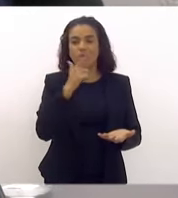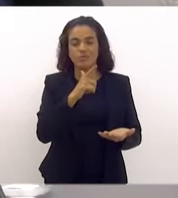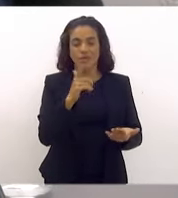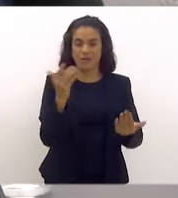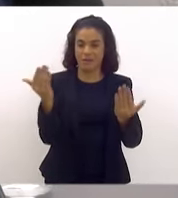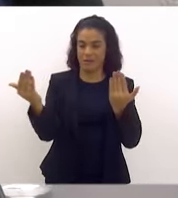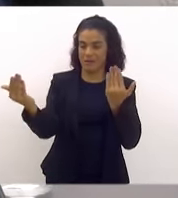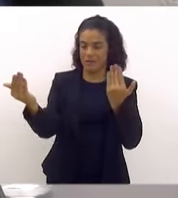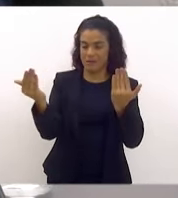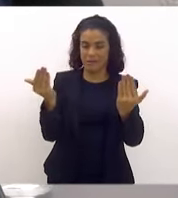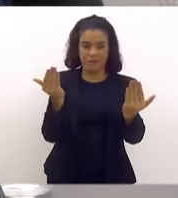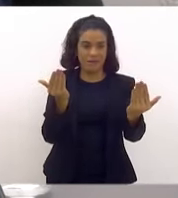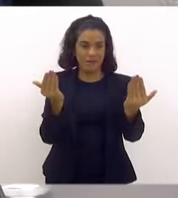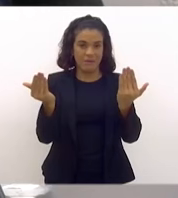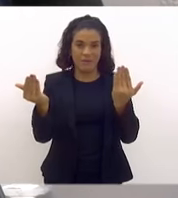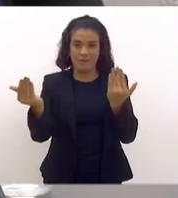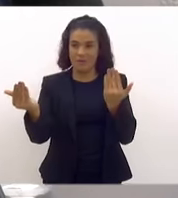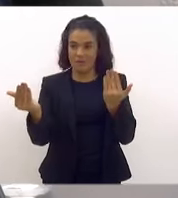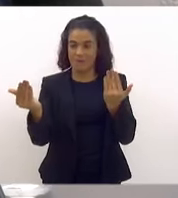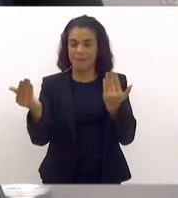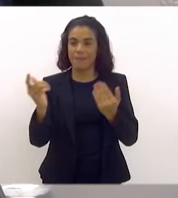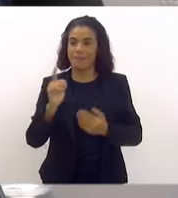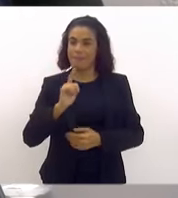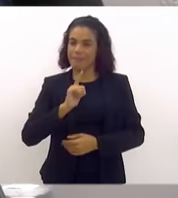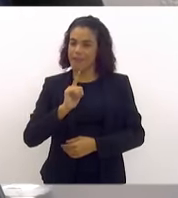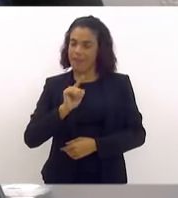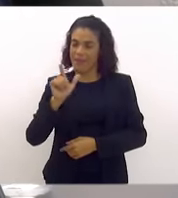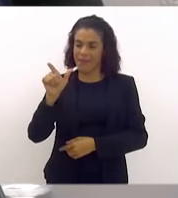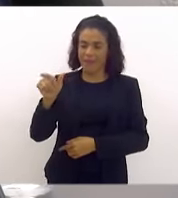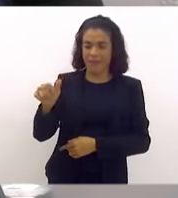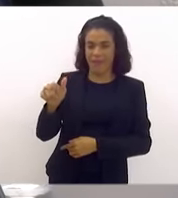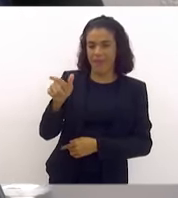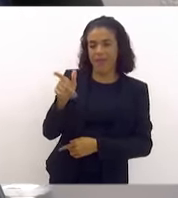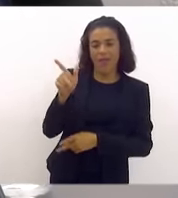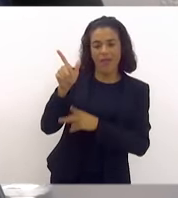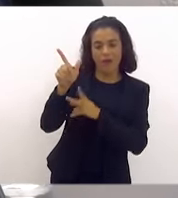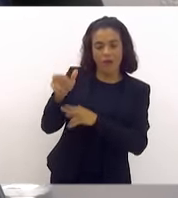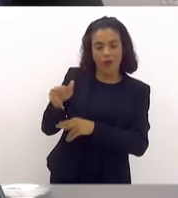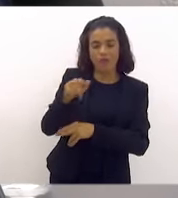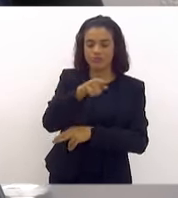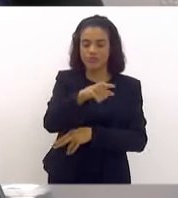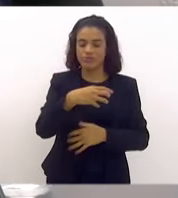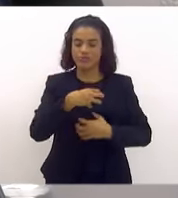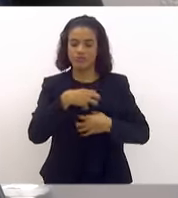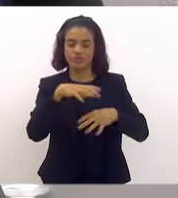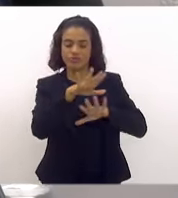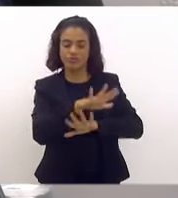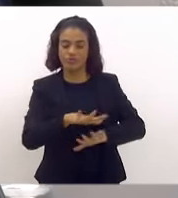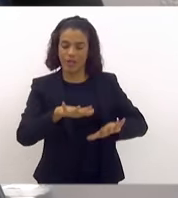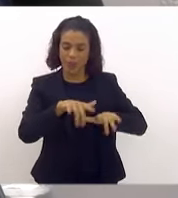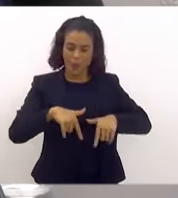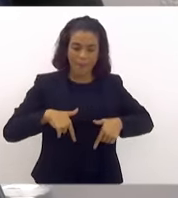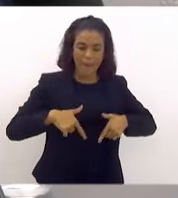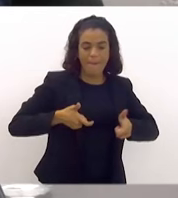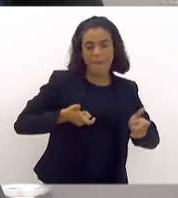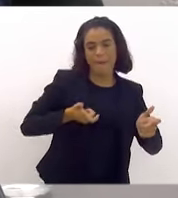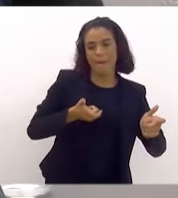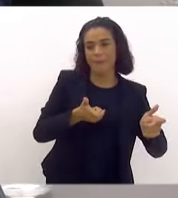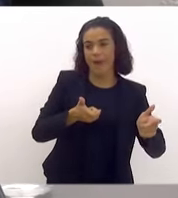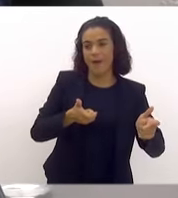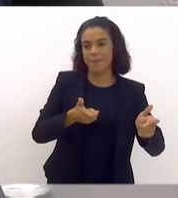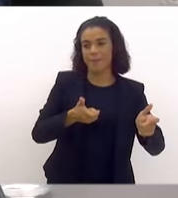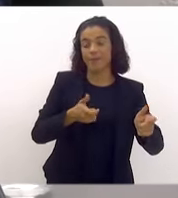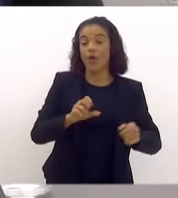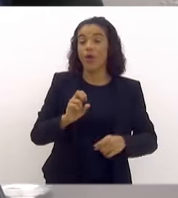eh encontrar uma identidade de personagens uma identidade de modos operand de área de atuação ou seja